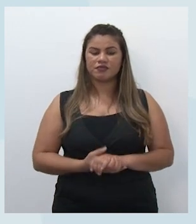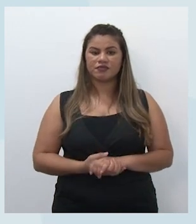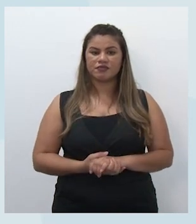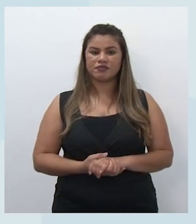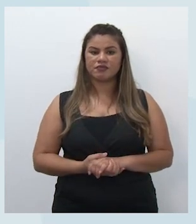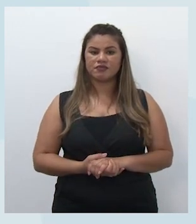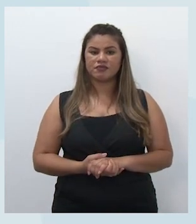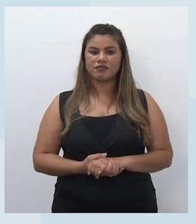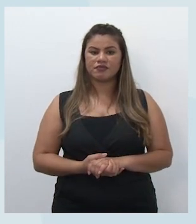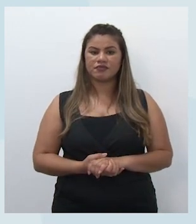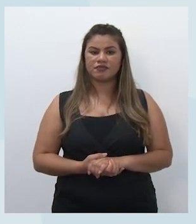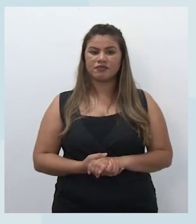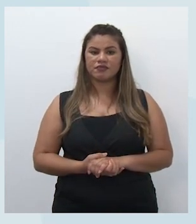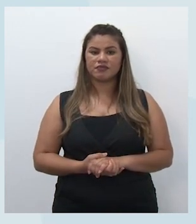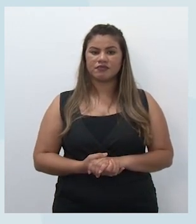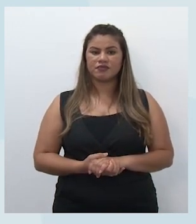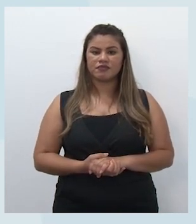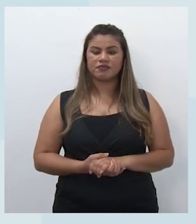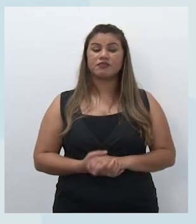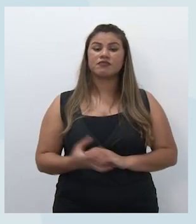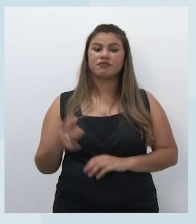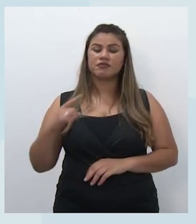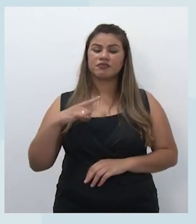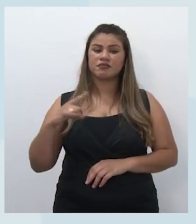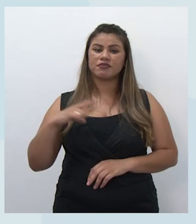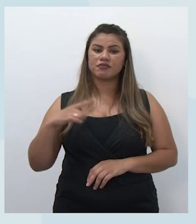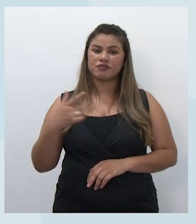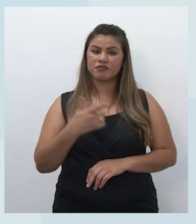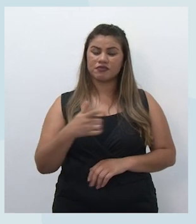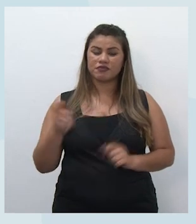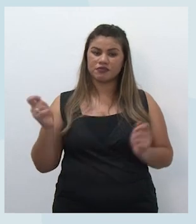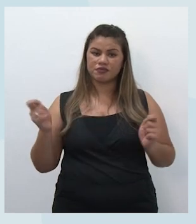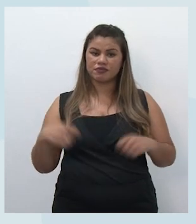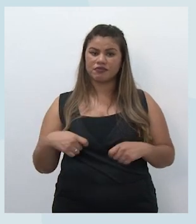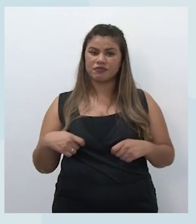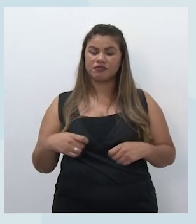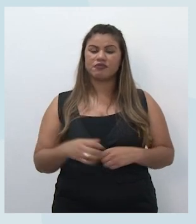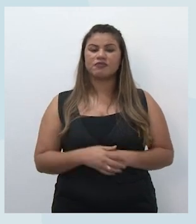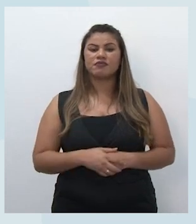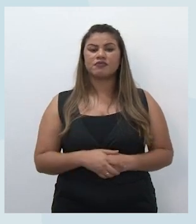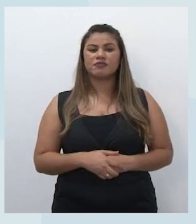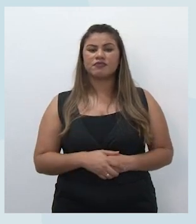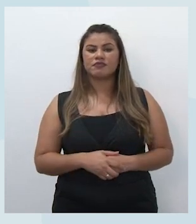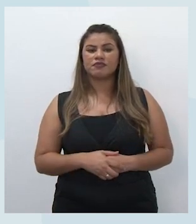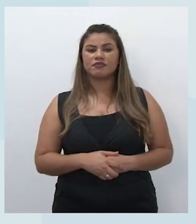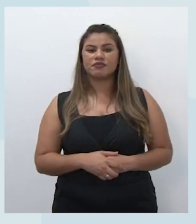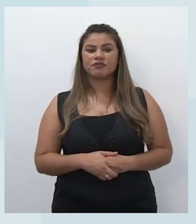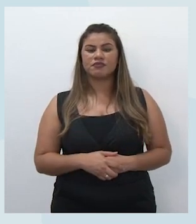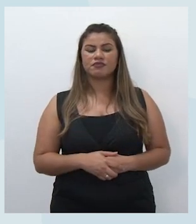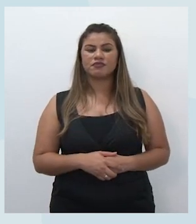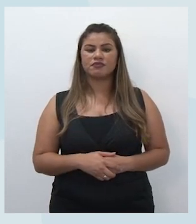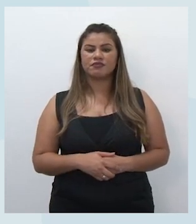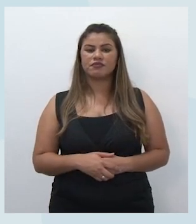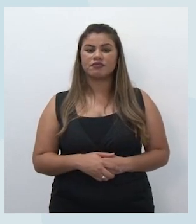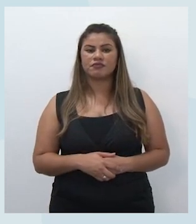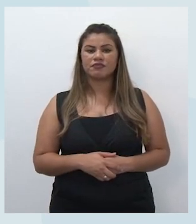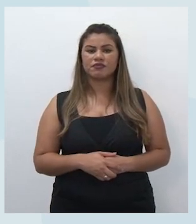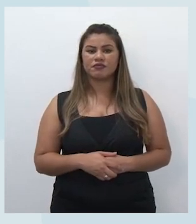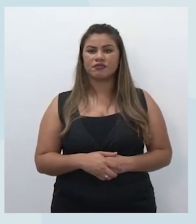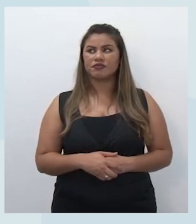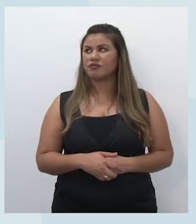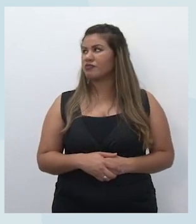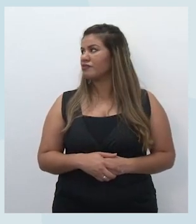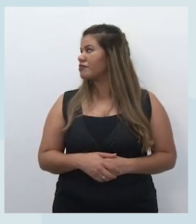Aqui existe um outro possível diálogo, tá? Quando estão lendo alguma